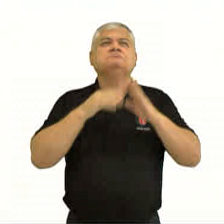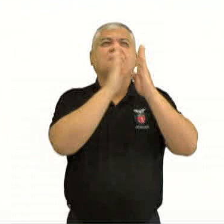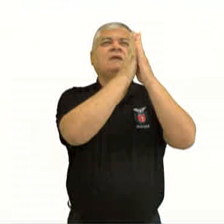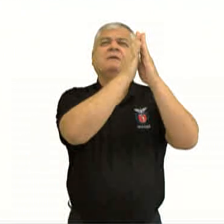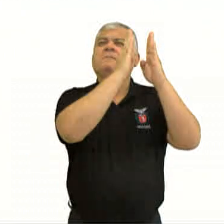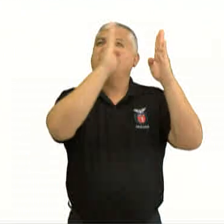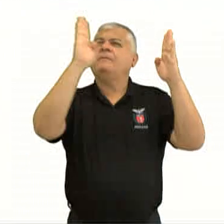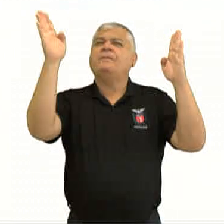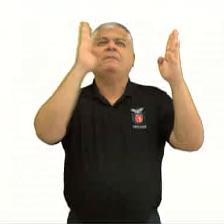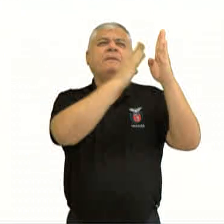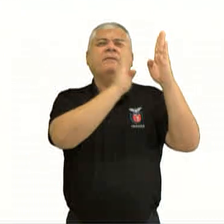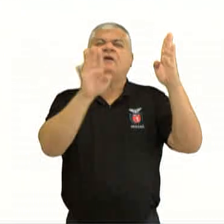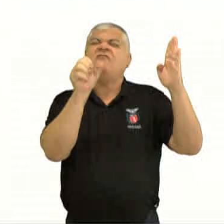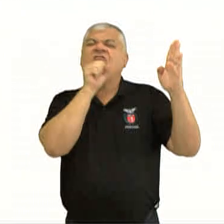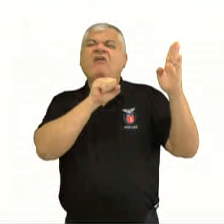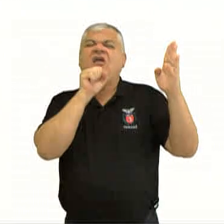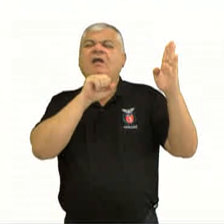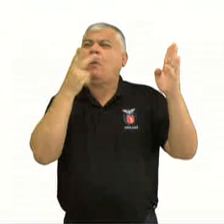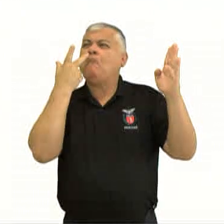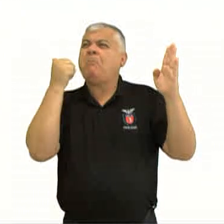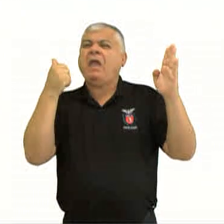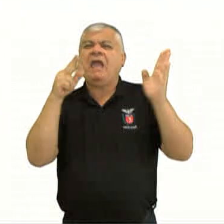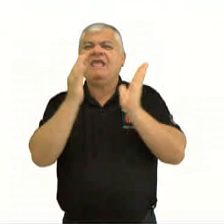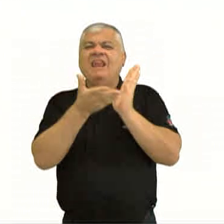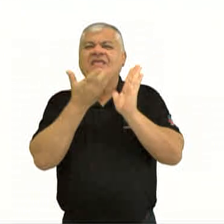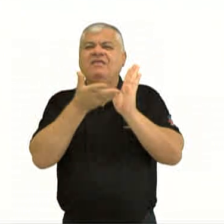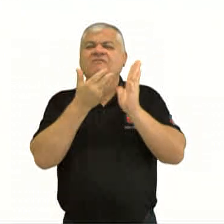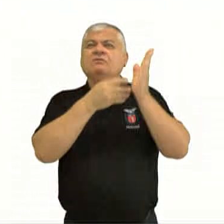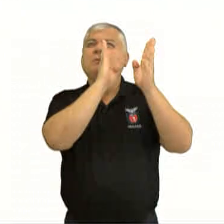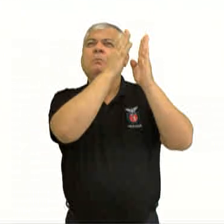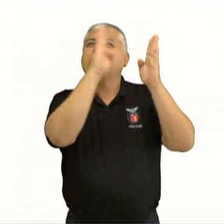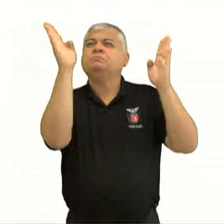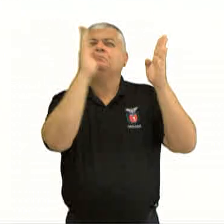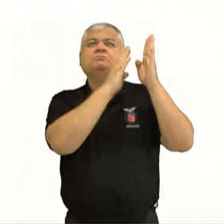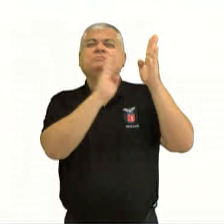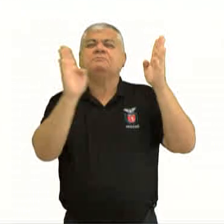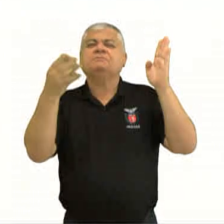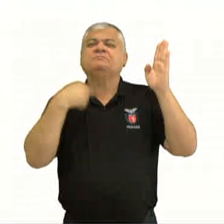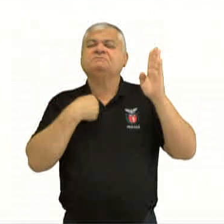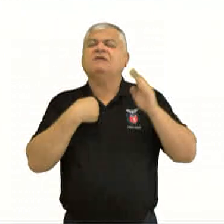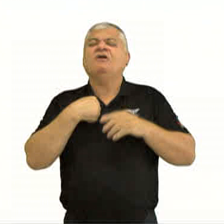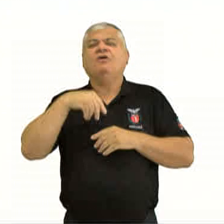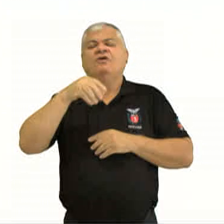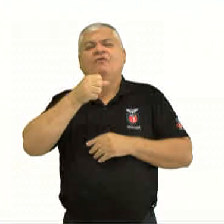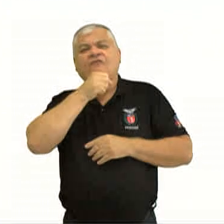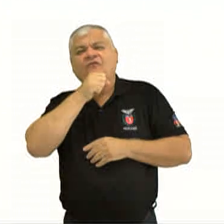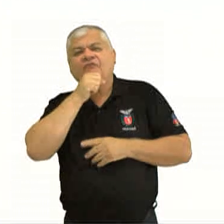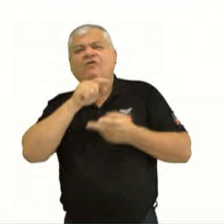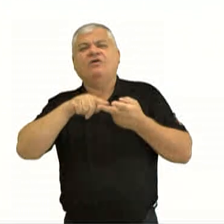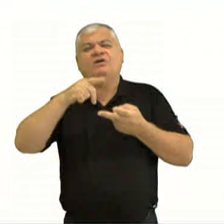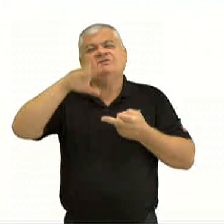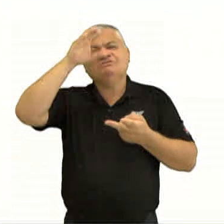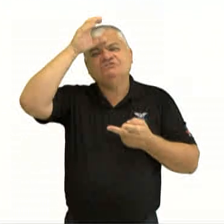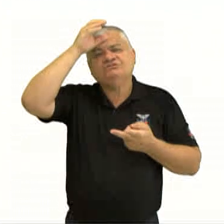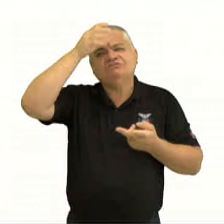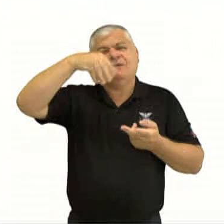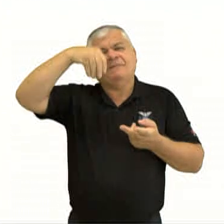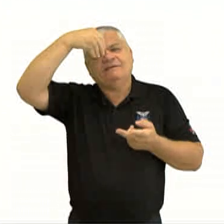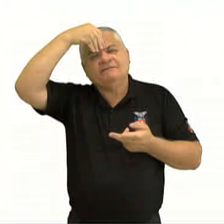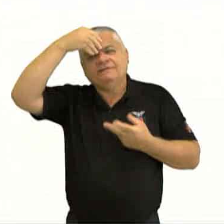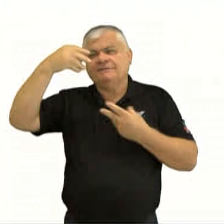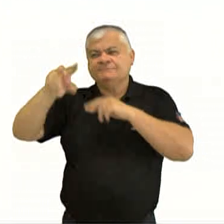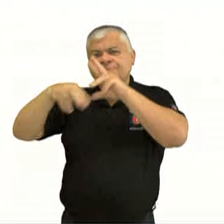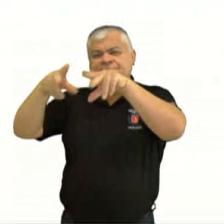de quinquilharias de meu pai e com os volumes que avós, tias e madrinhas me davam de presente.